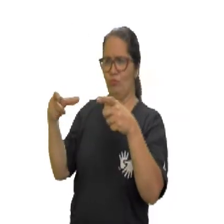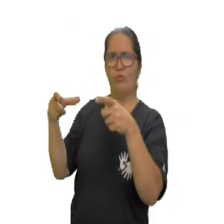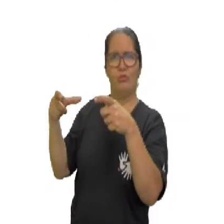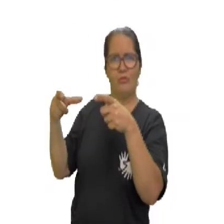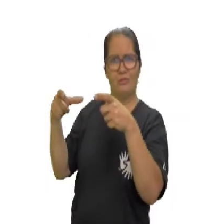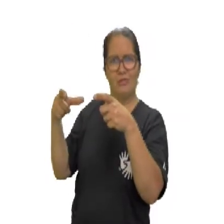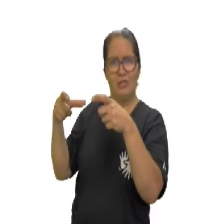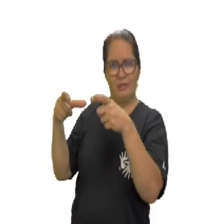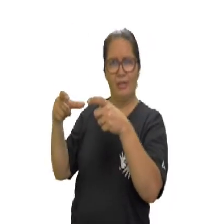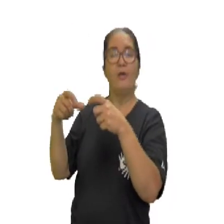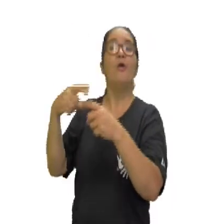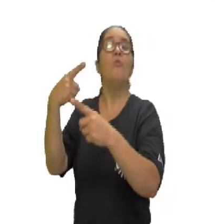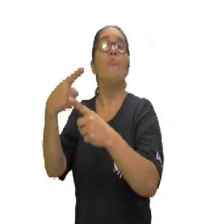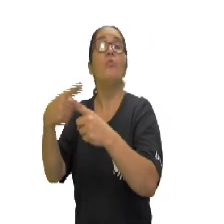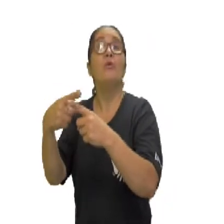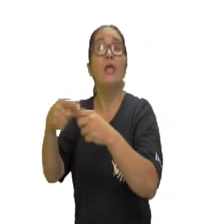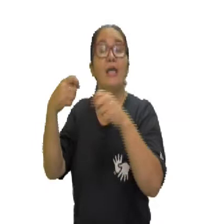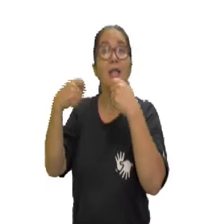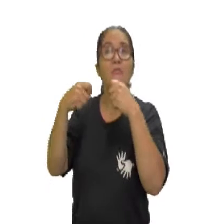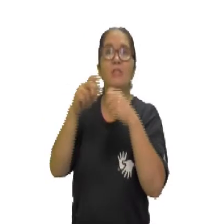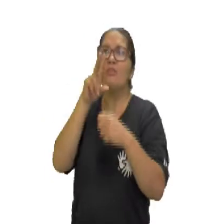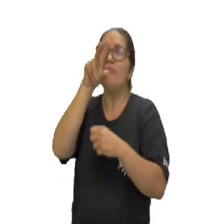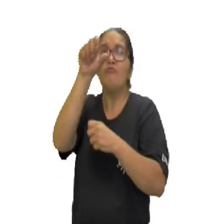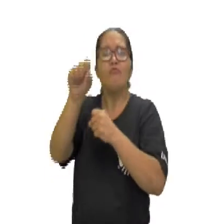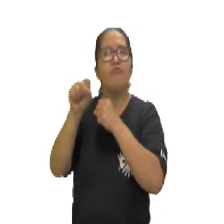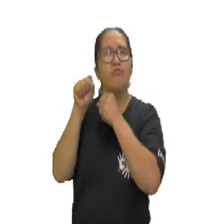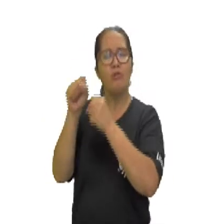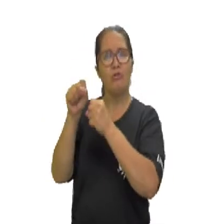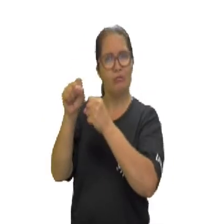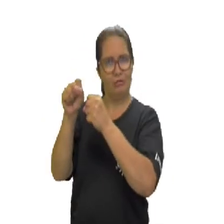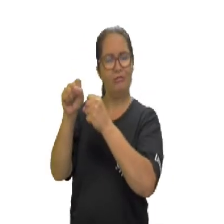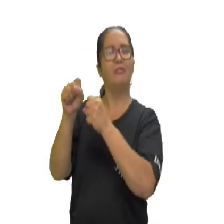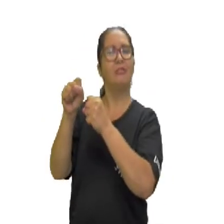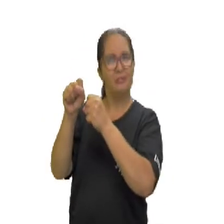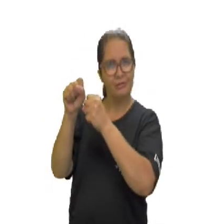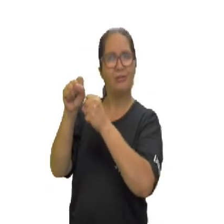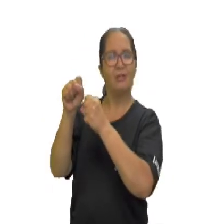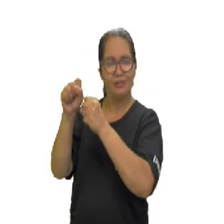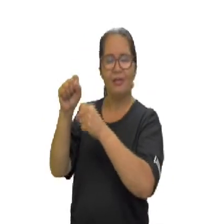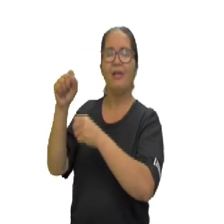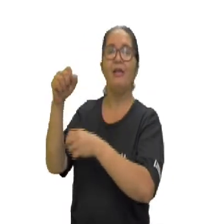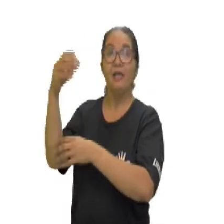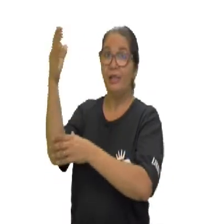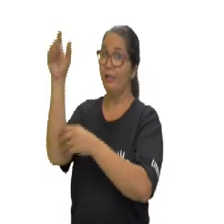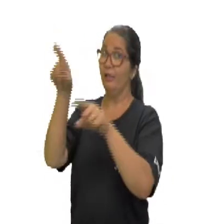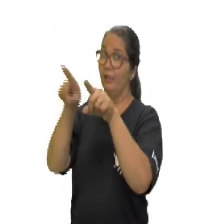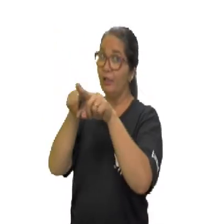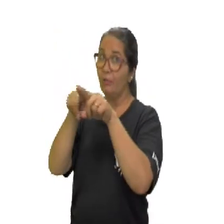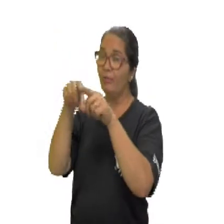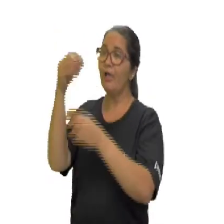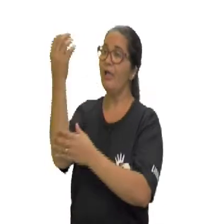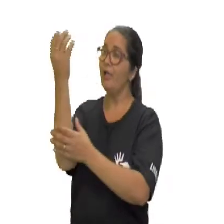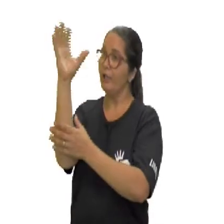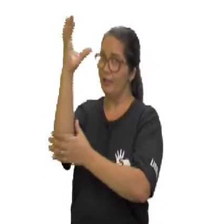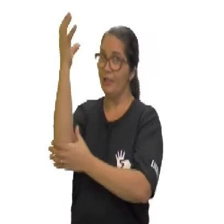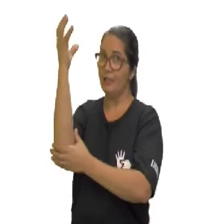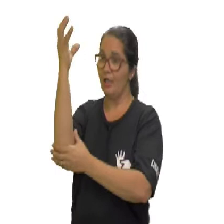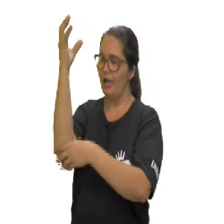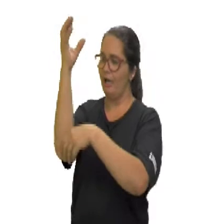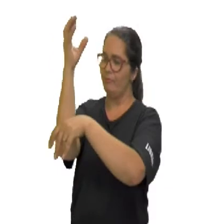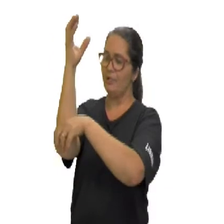forte. Então, são árvores muito resistentes. Geralmente, as raízes dessas árvores